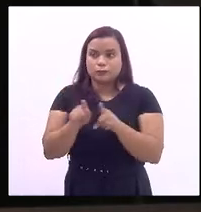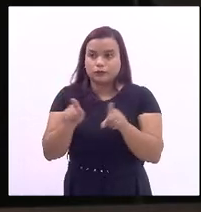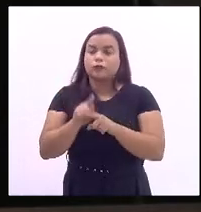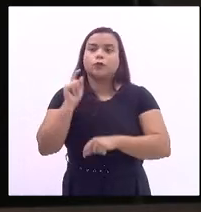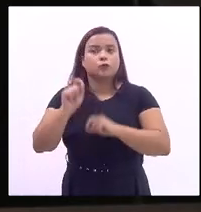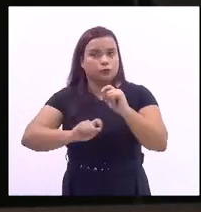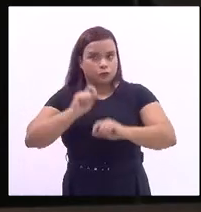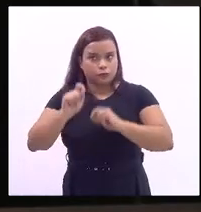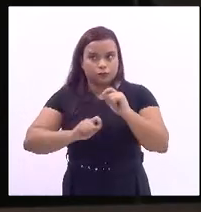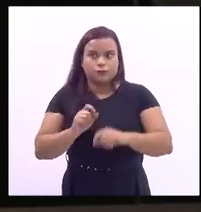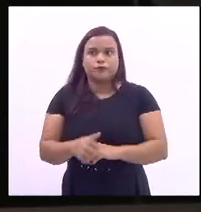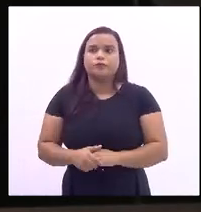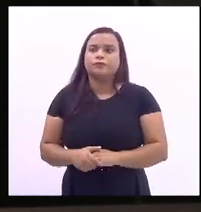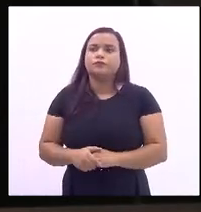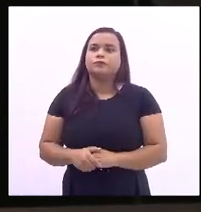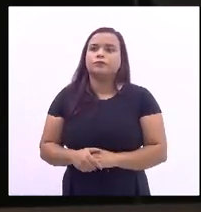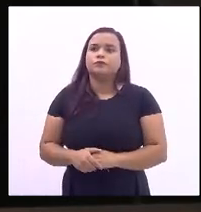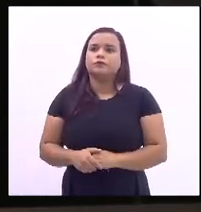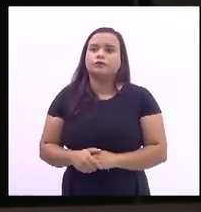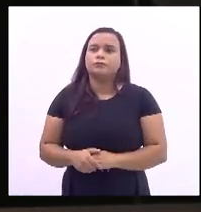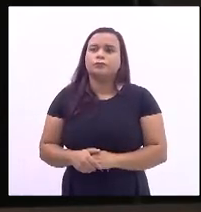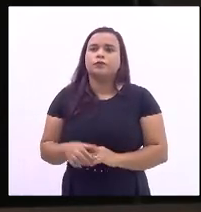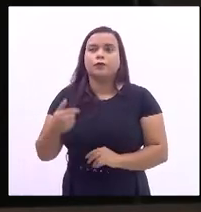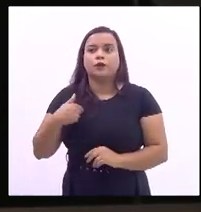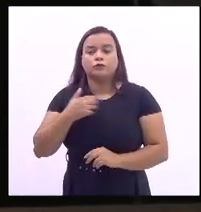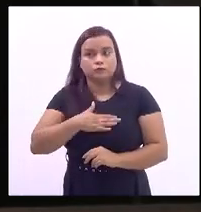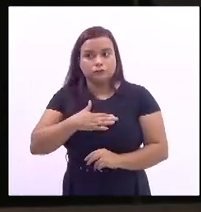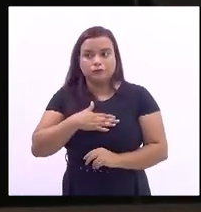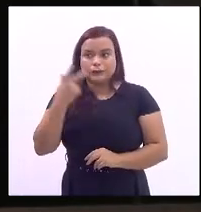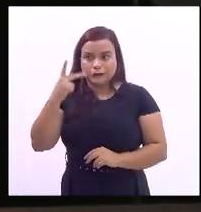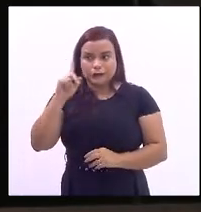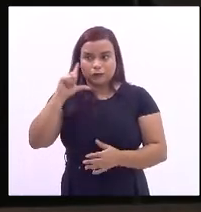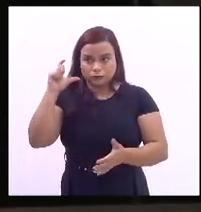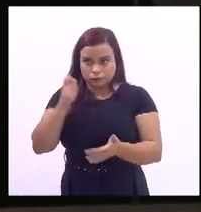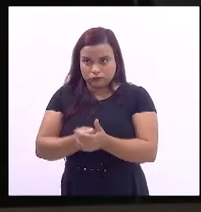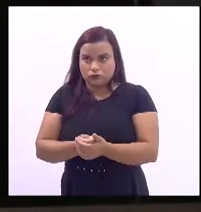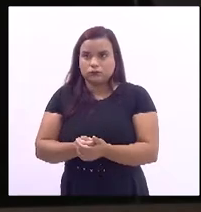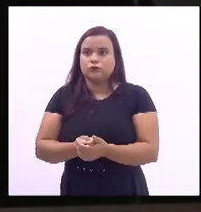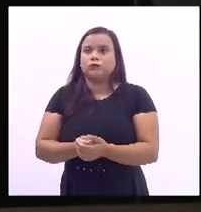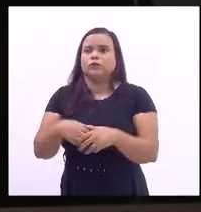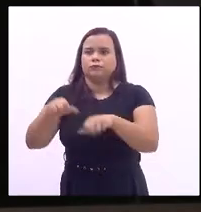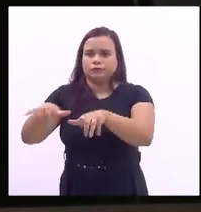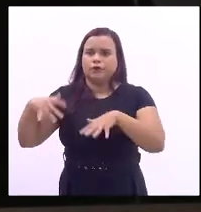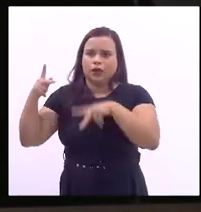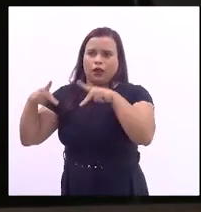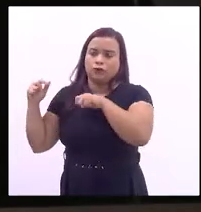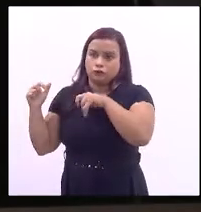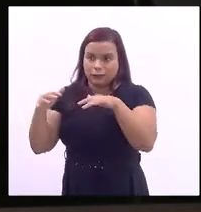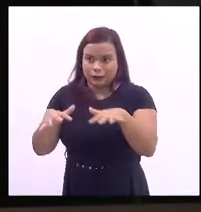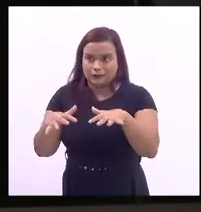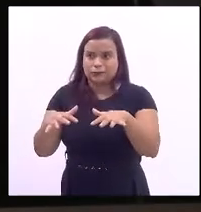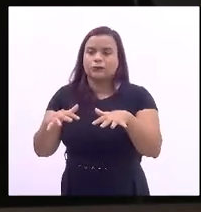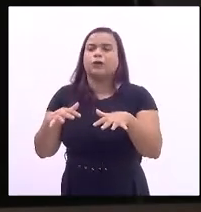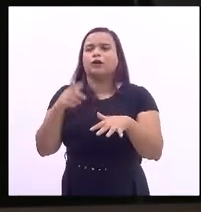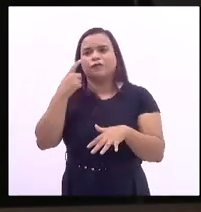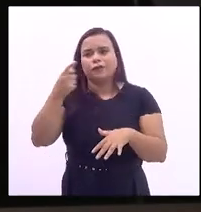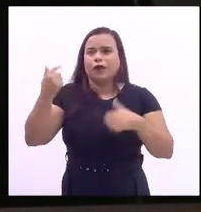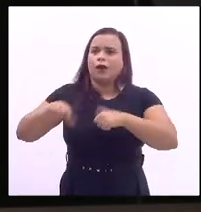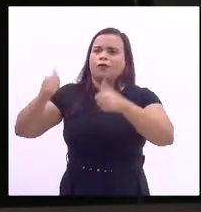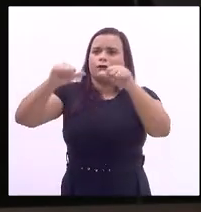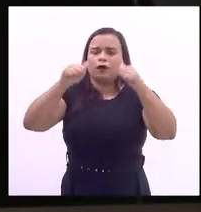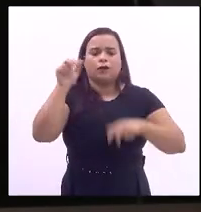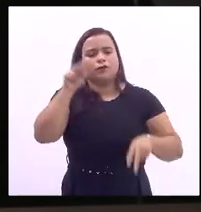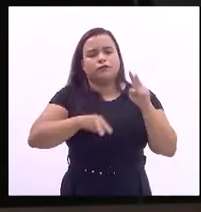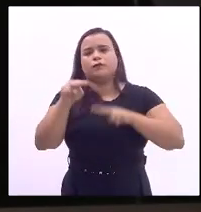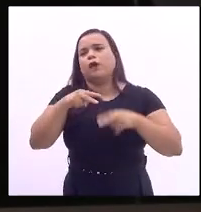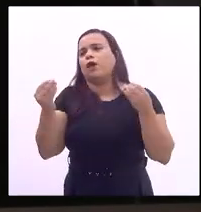Presidente e Amy muito me agrada Essa sua decisão de colocar uma audiência pública para que se possa da